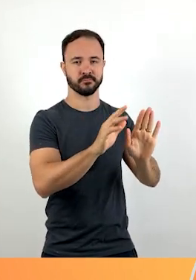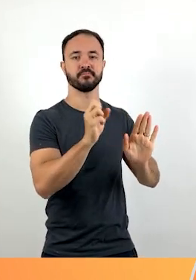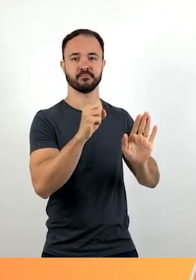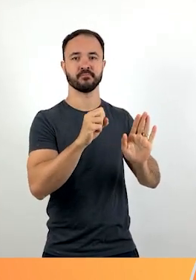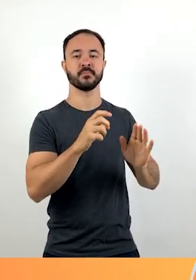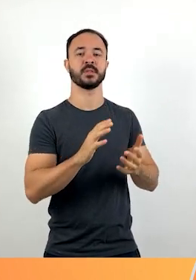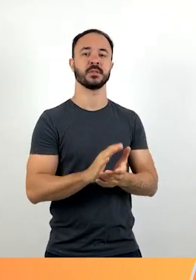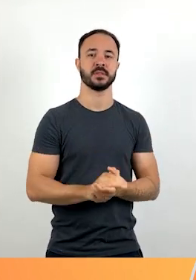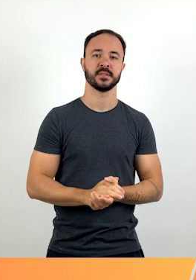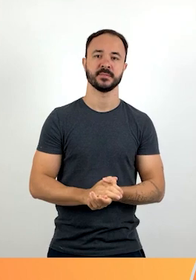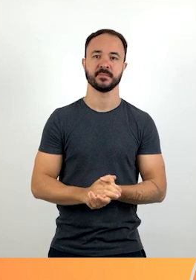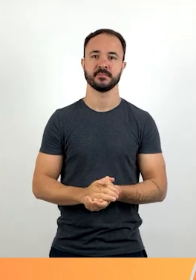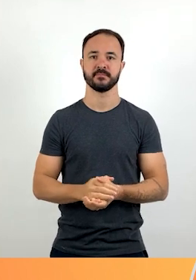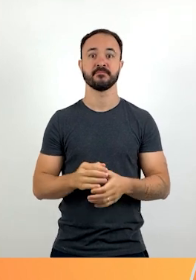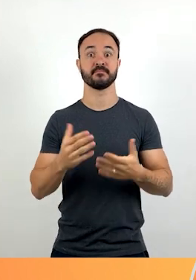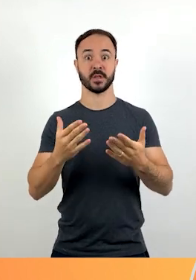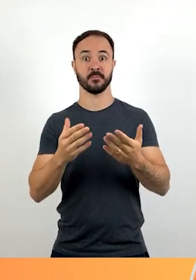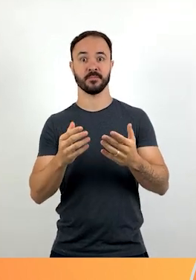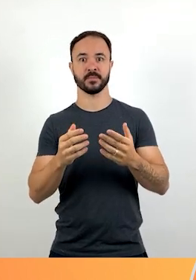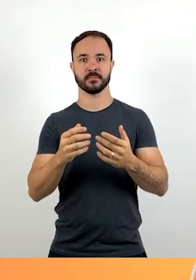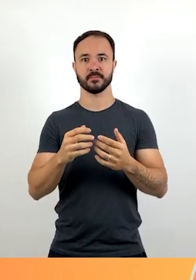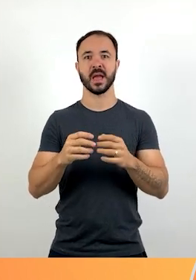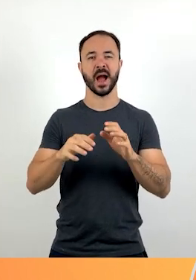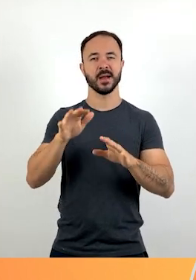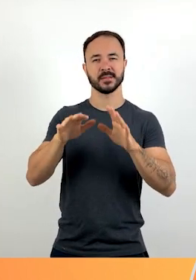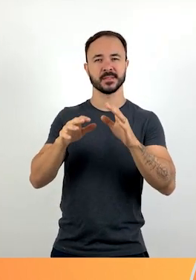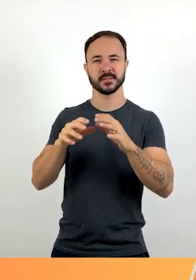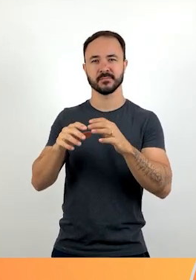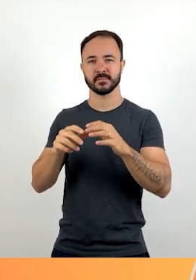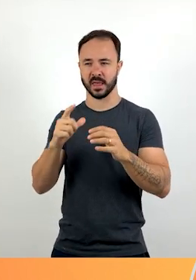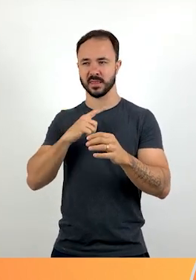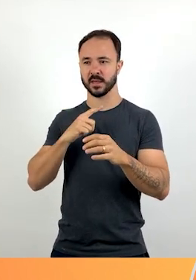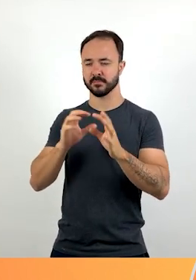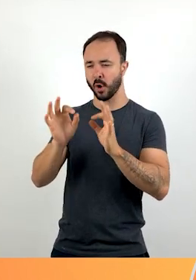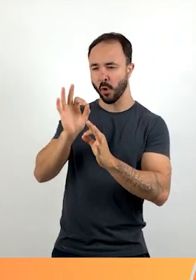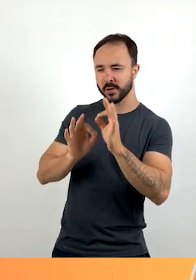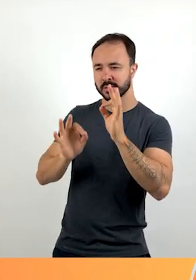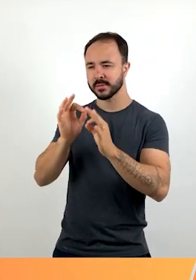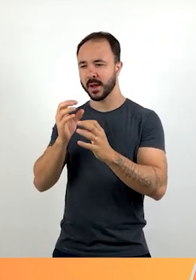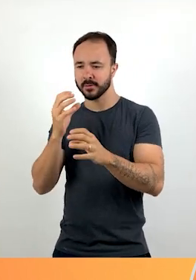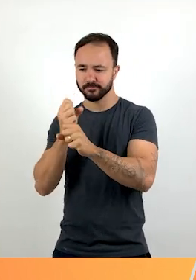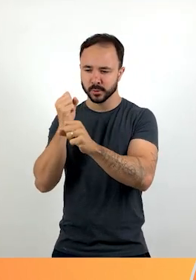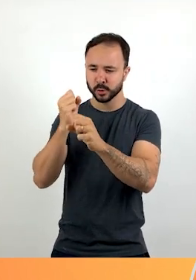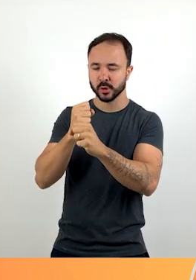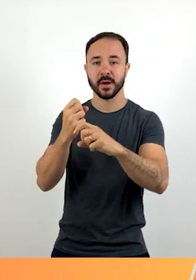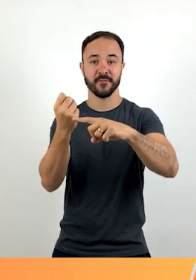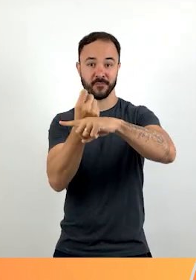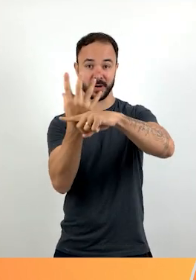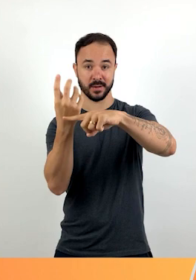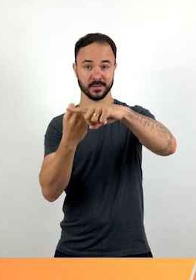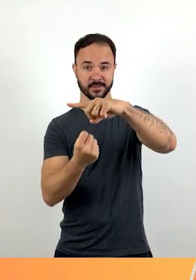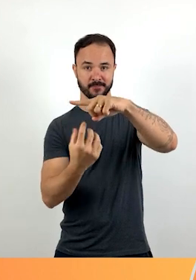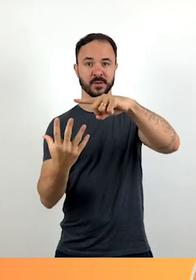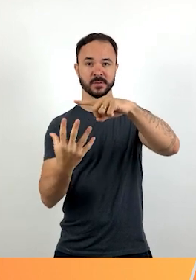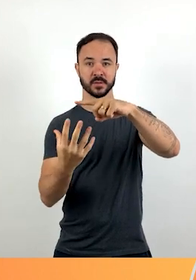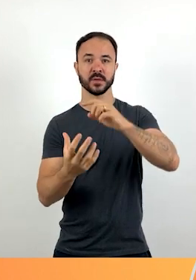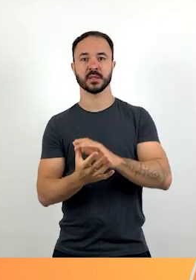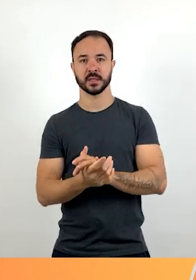vêm assim quando trabalham com as frações dessa maneira. Igualmente apareceu aqui, ó, menos a fração